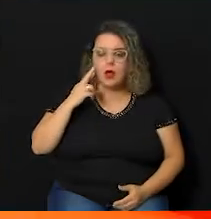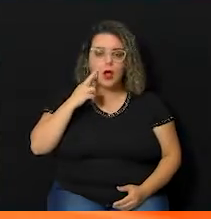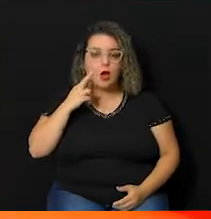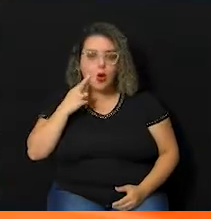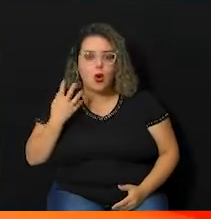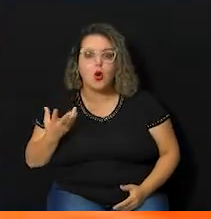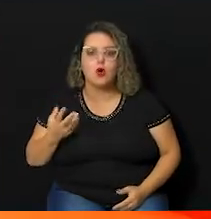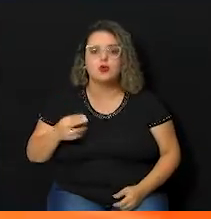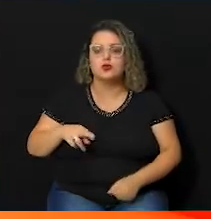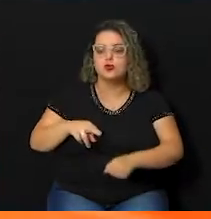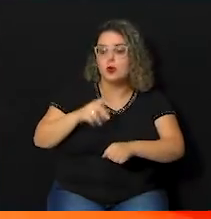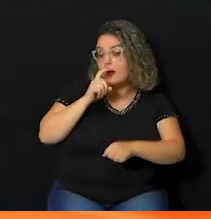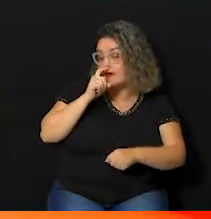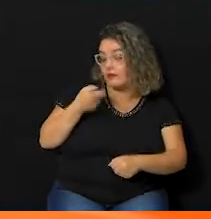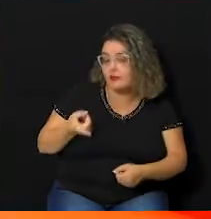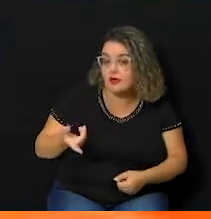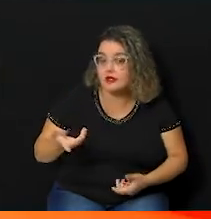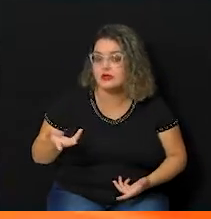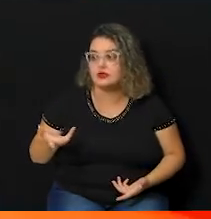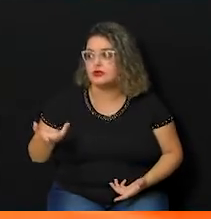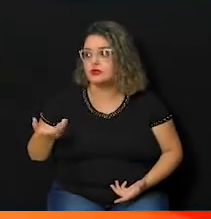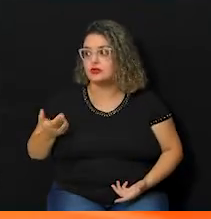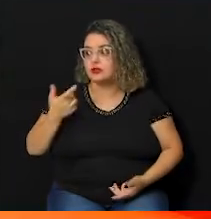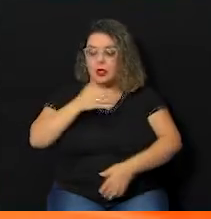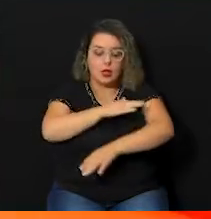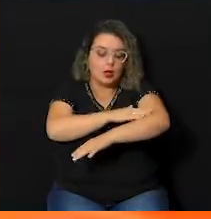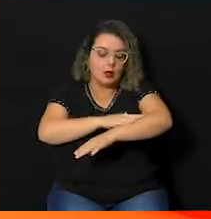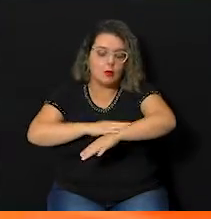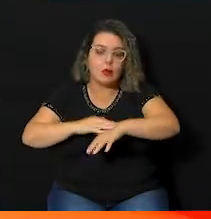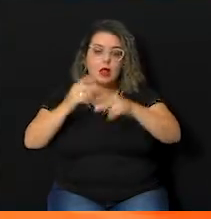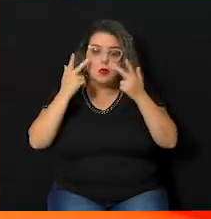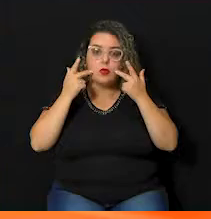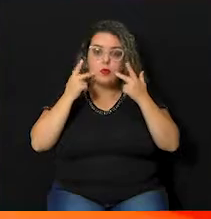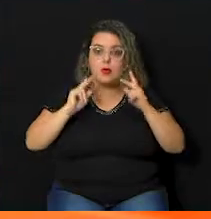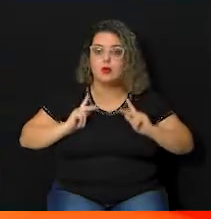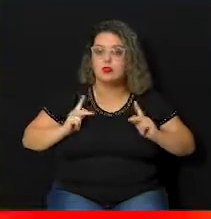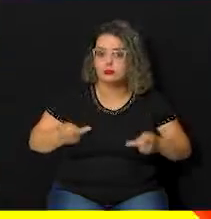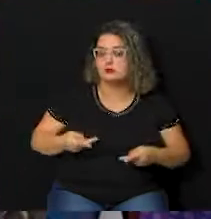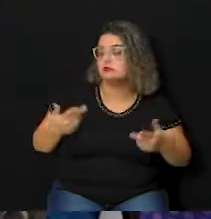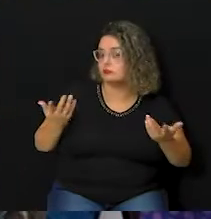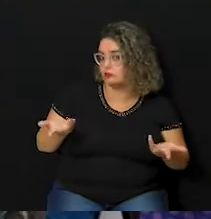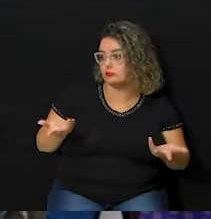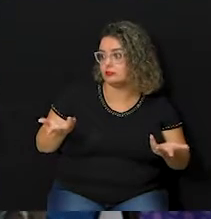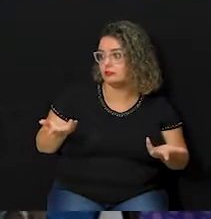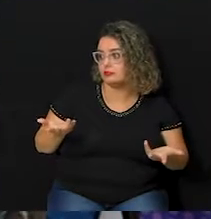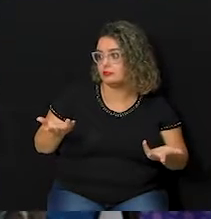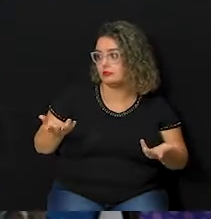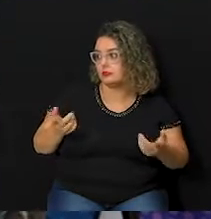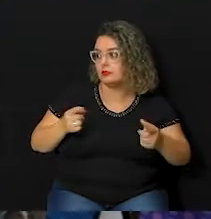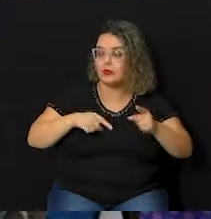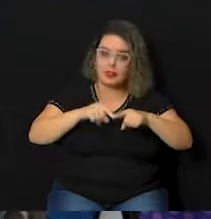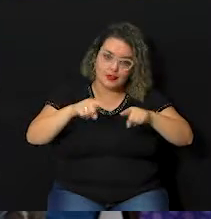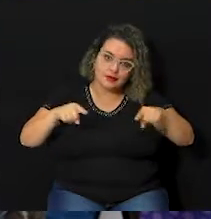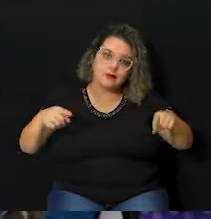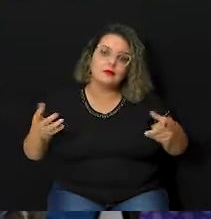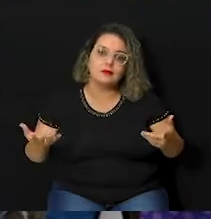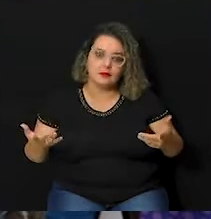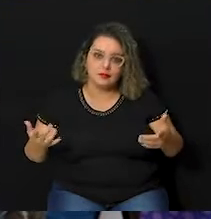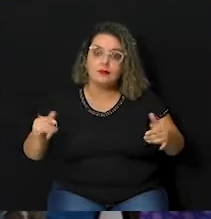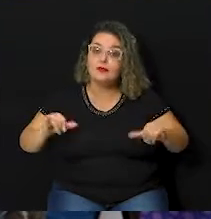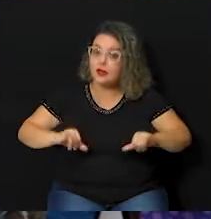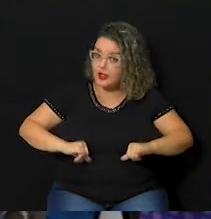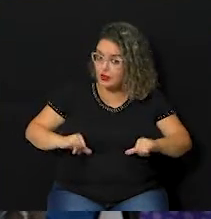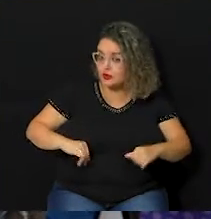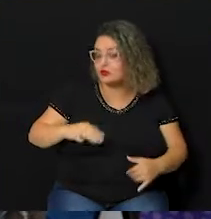ela tem a pele normal humana. Então tem essa variação, então ela vai sofrer um pouquinho